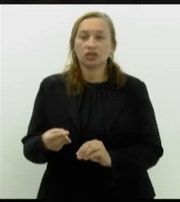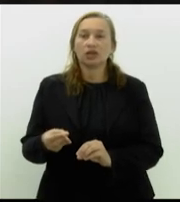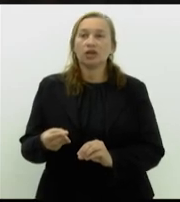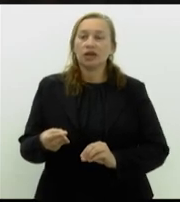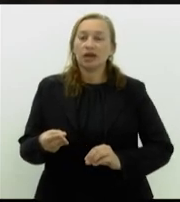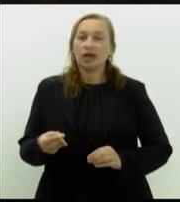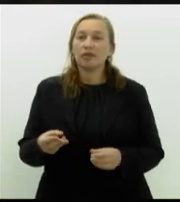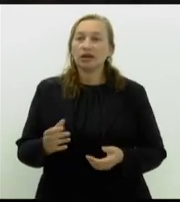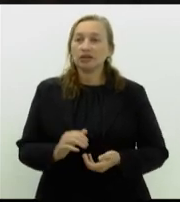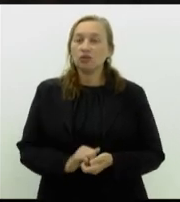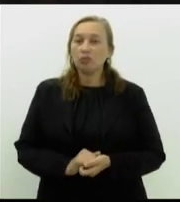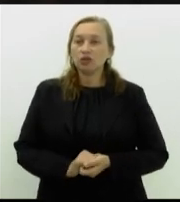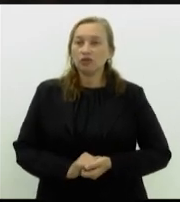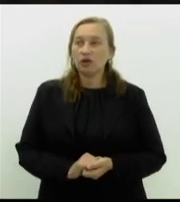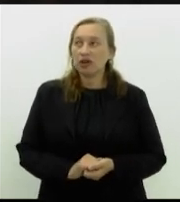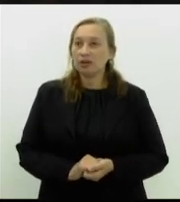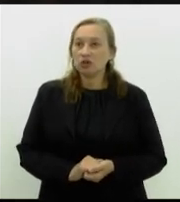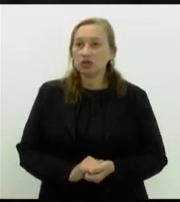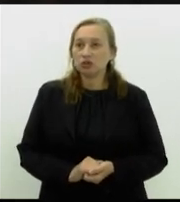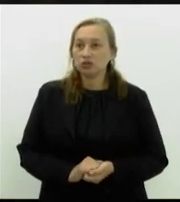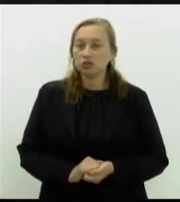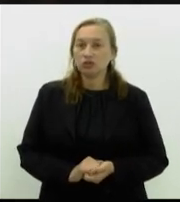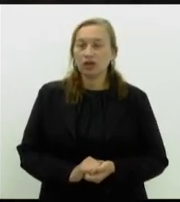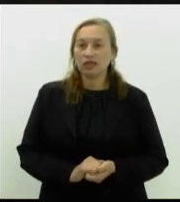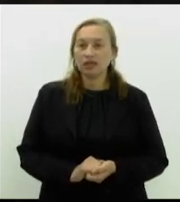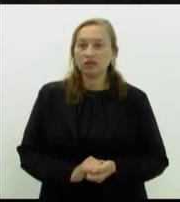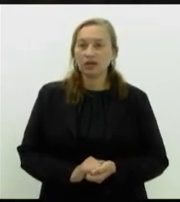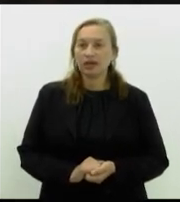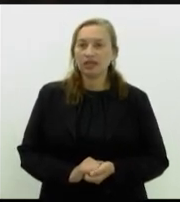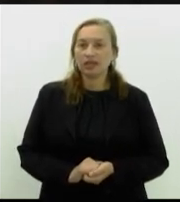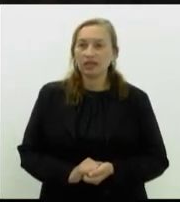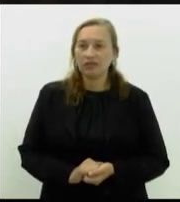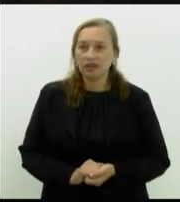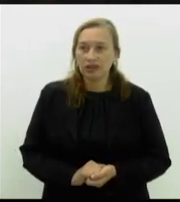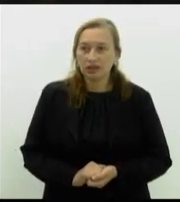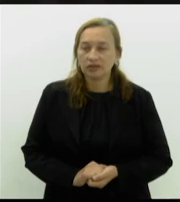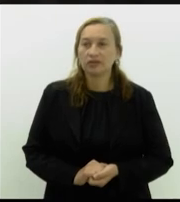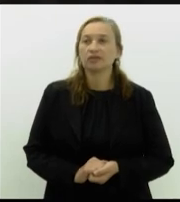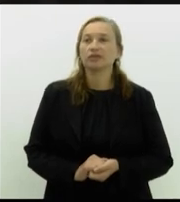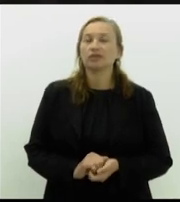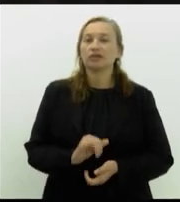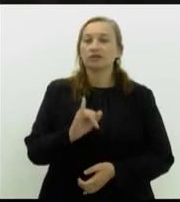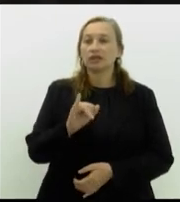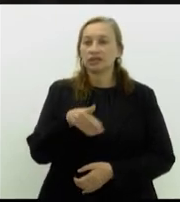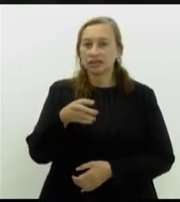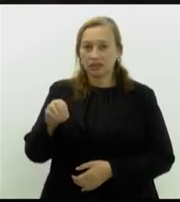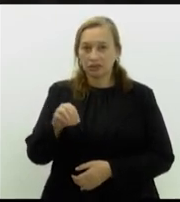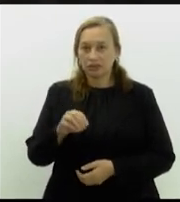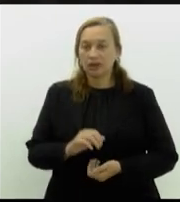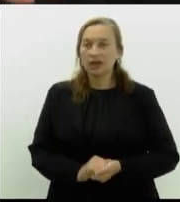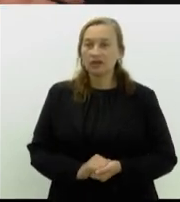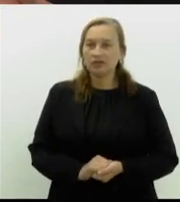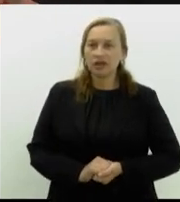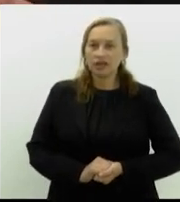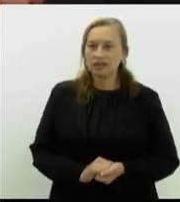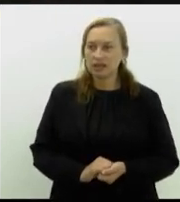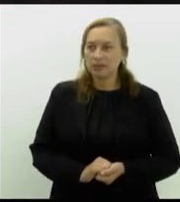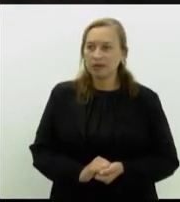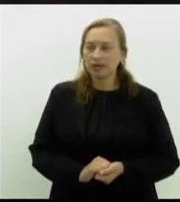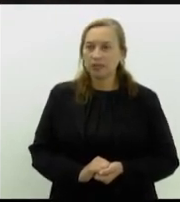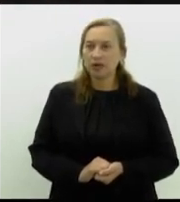orçamento passa a ser uma obra de ficção, porque